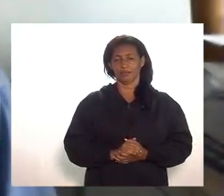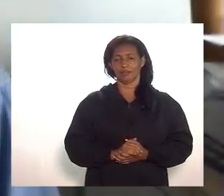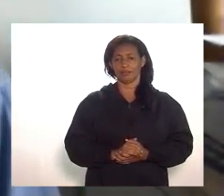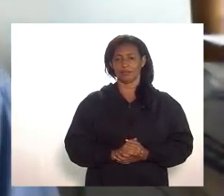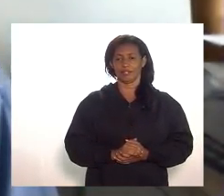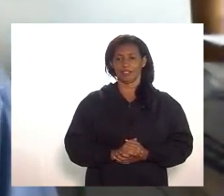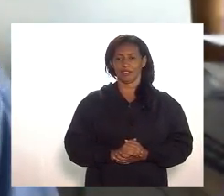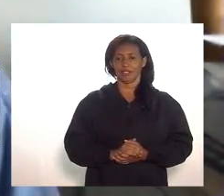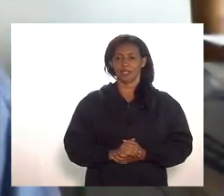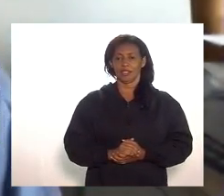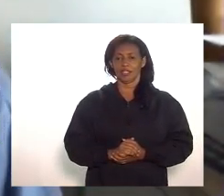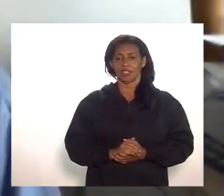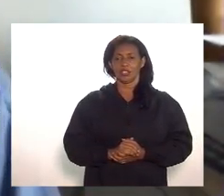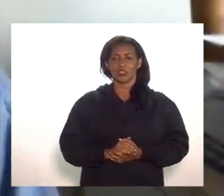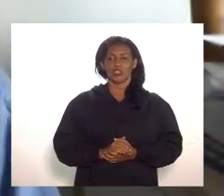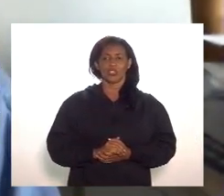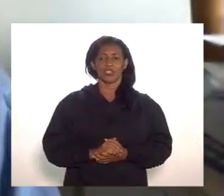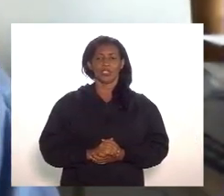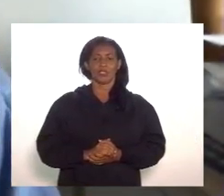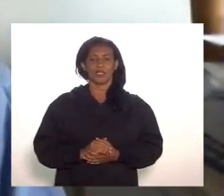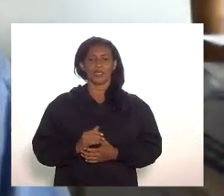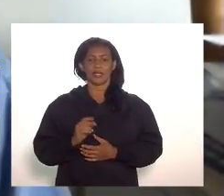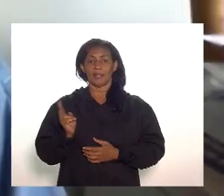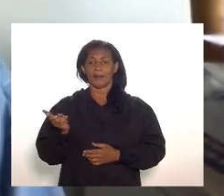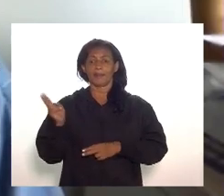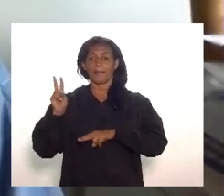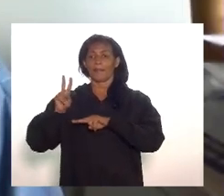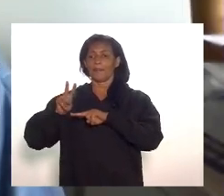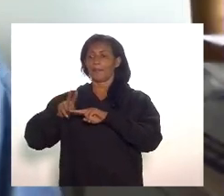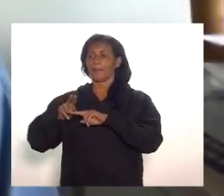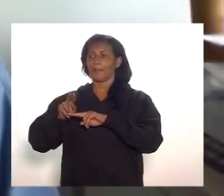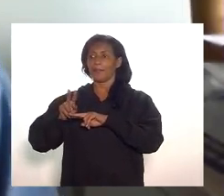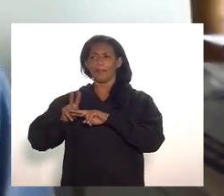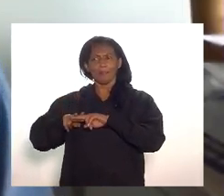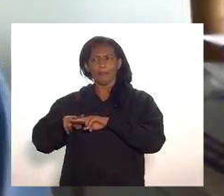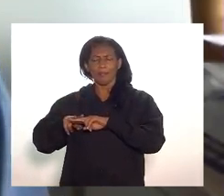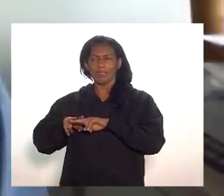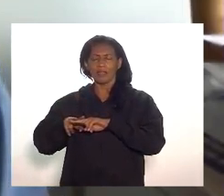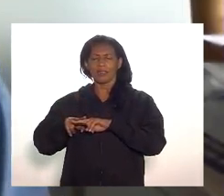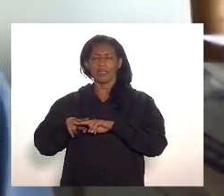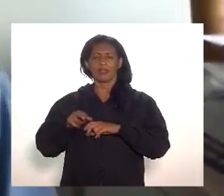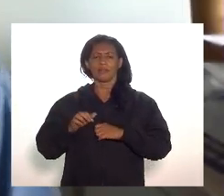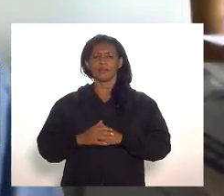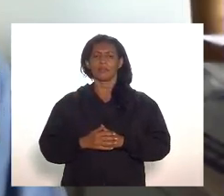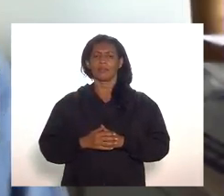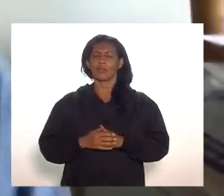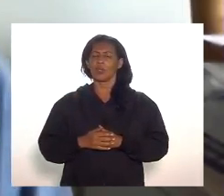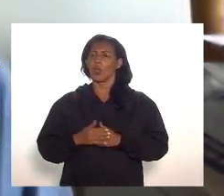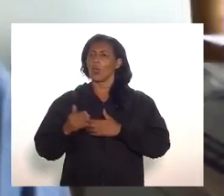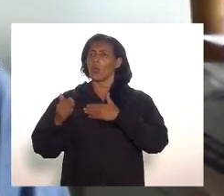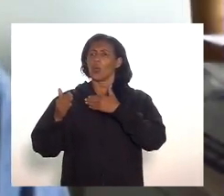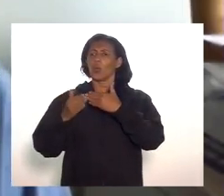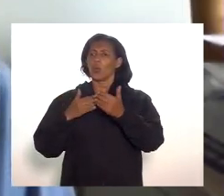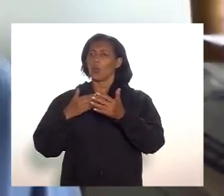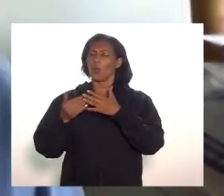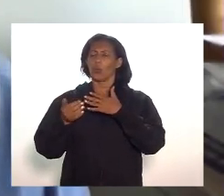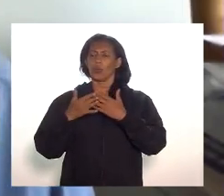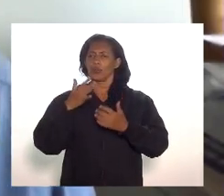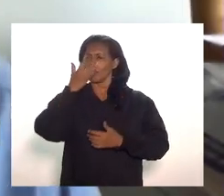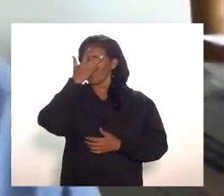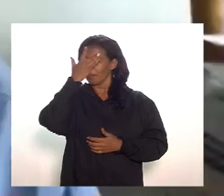de prender em todos aqueles que descumpram